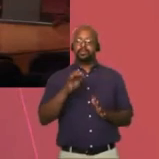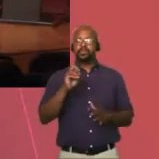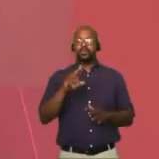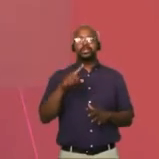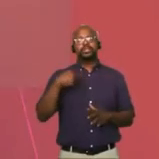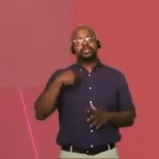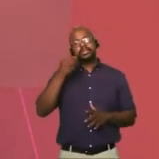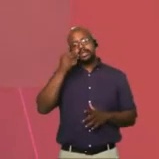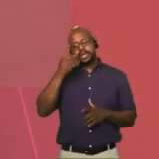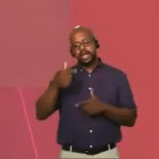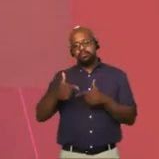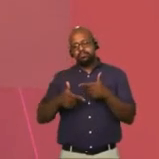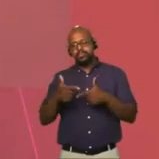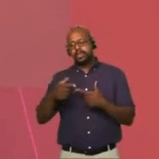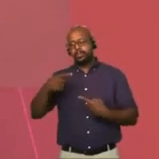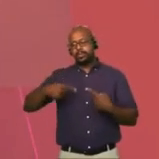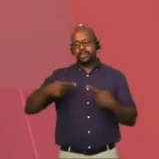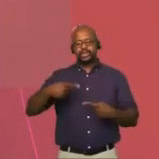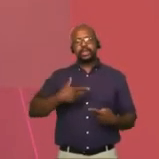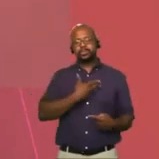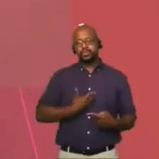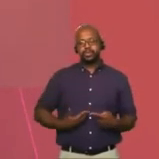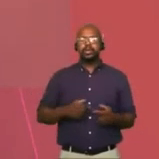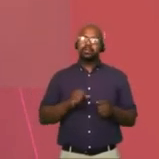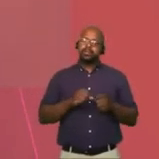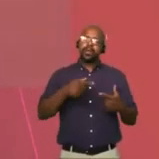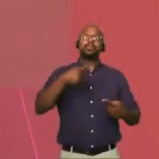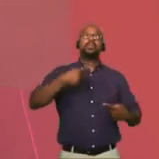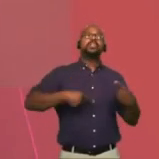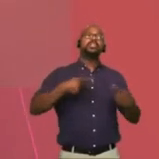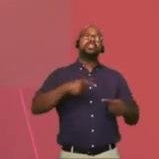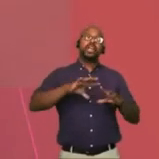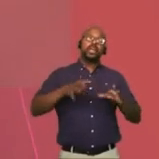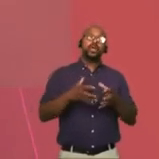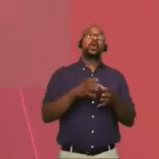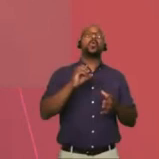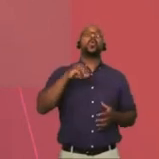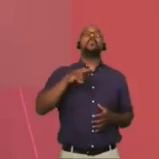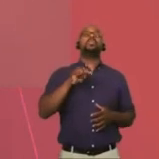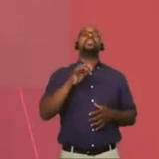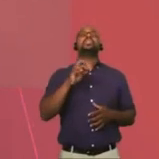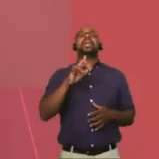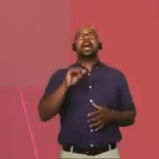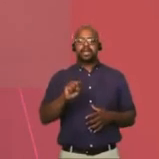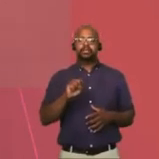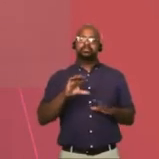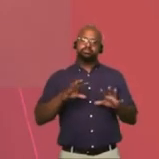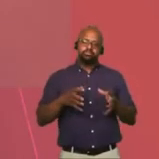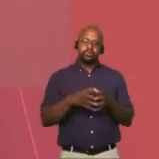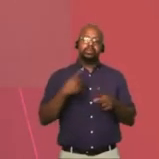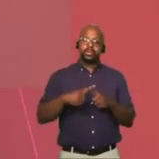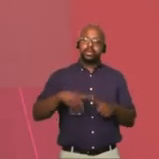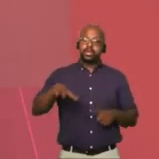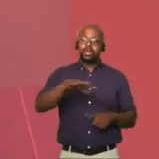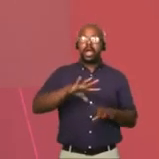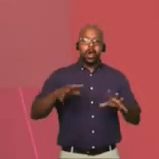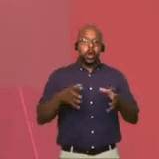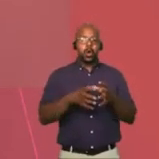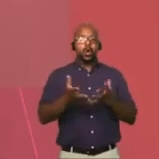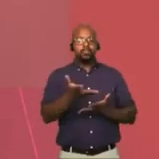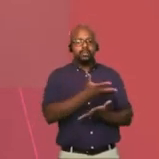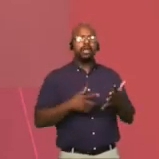em vez da gente tentar fazer políticas públicas nós passamos políticas comunitárias ok que a comunidade se